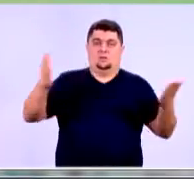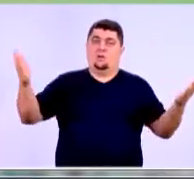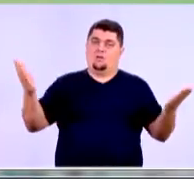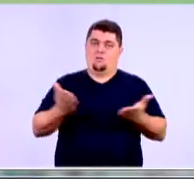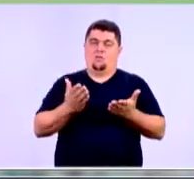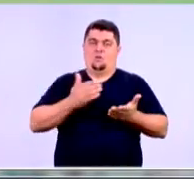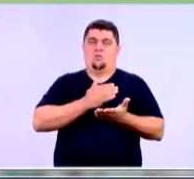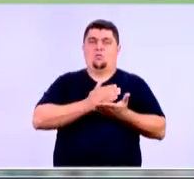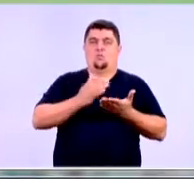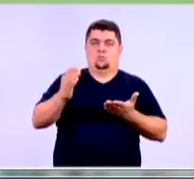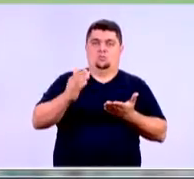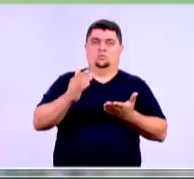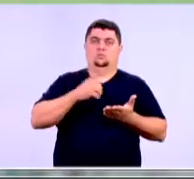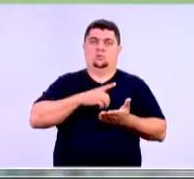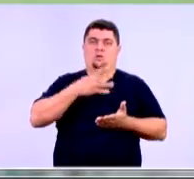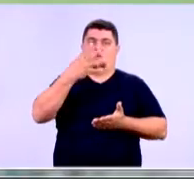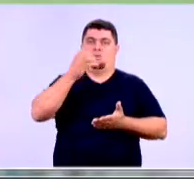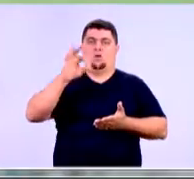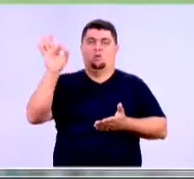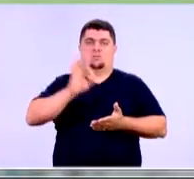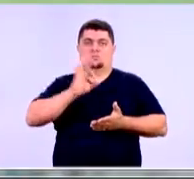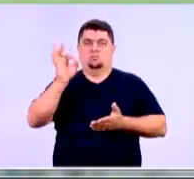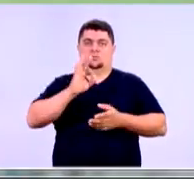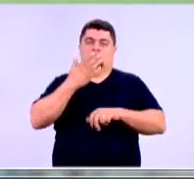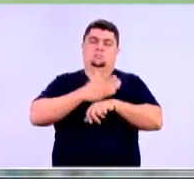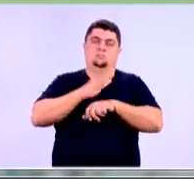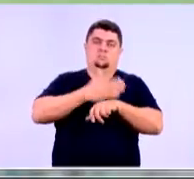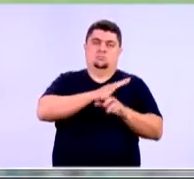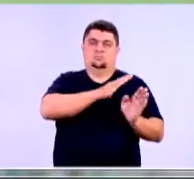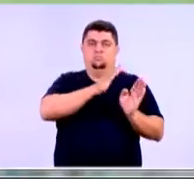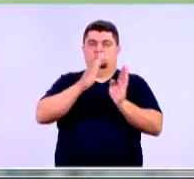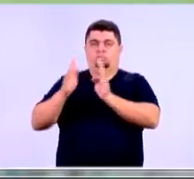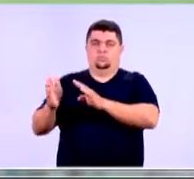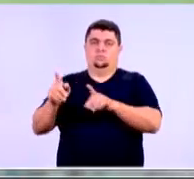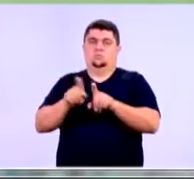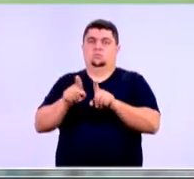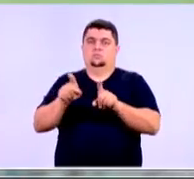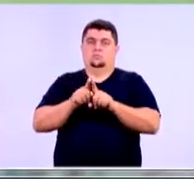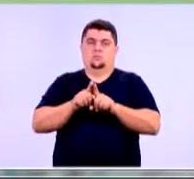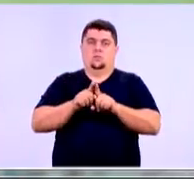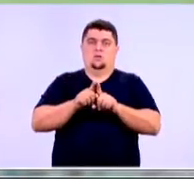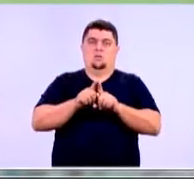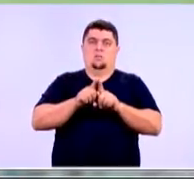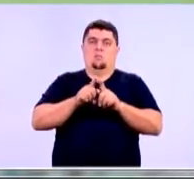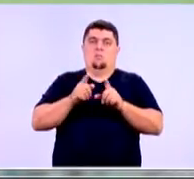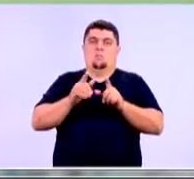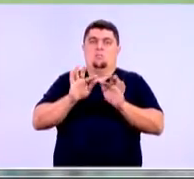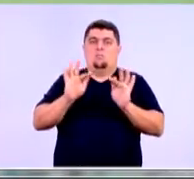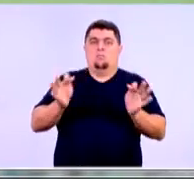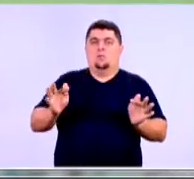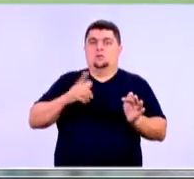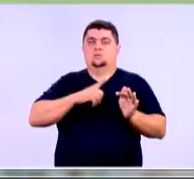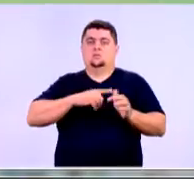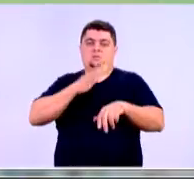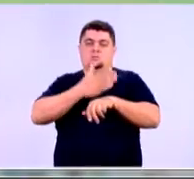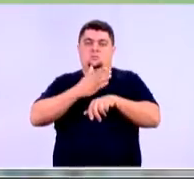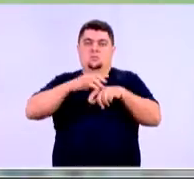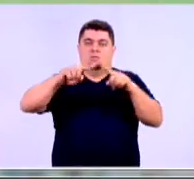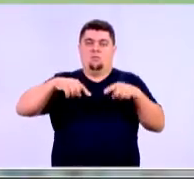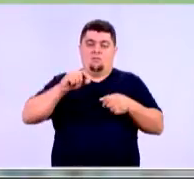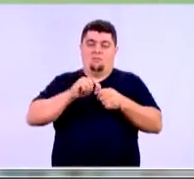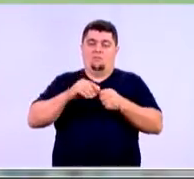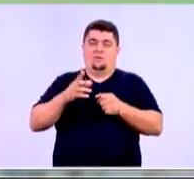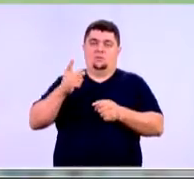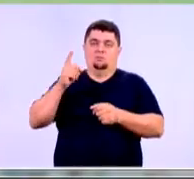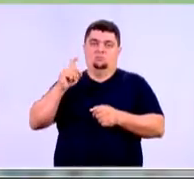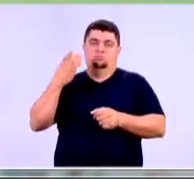de hoje, tem o valor de 40% das atividades de percurso e é baseada principalmente na atividade de sala que vocês acabaram de